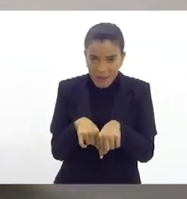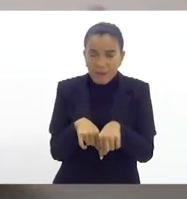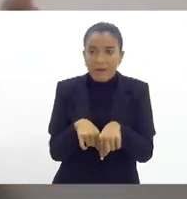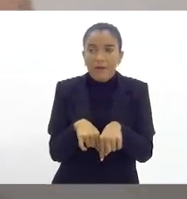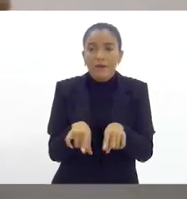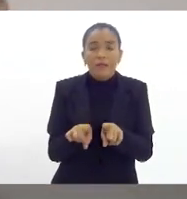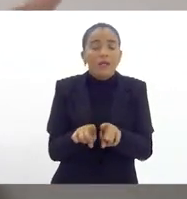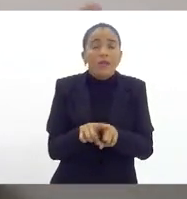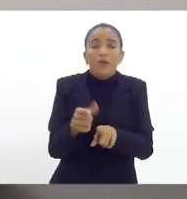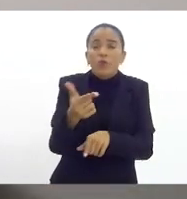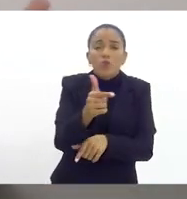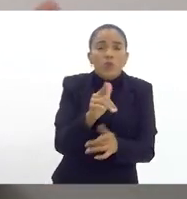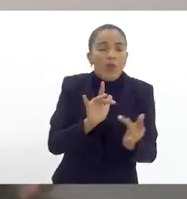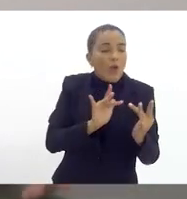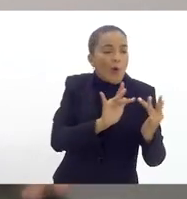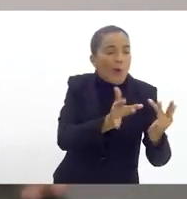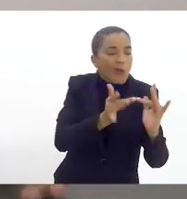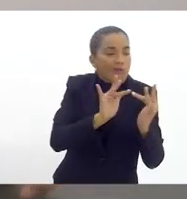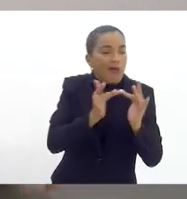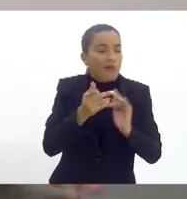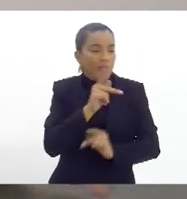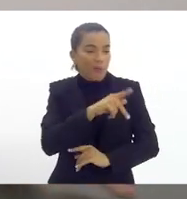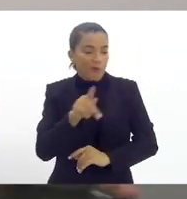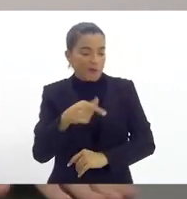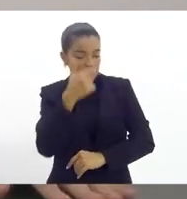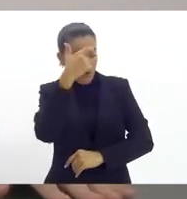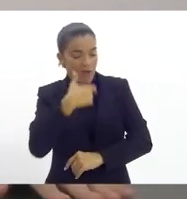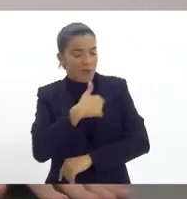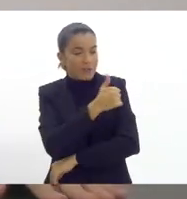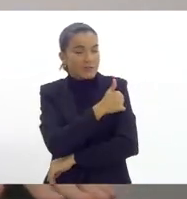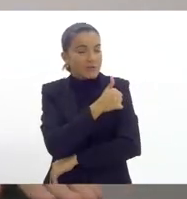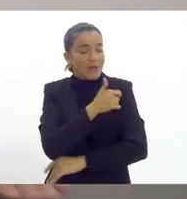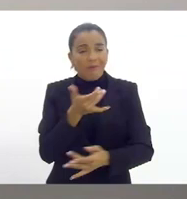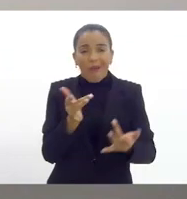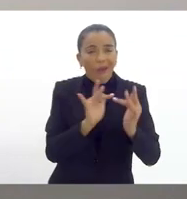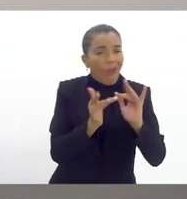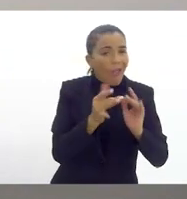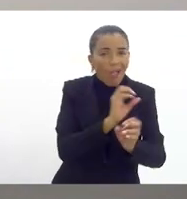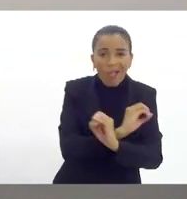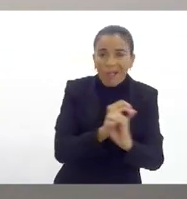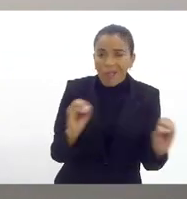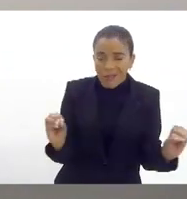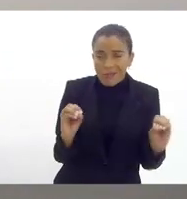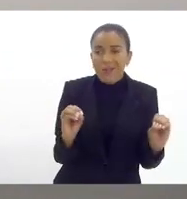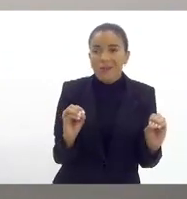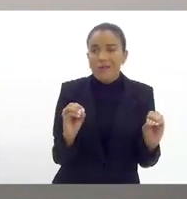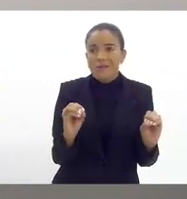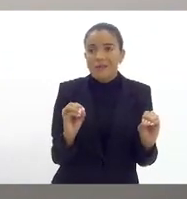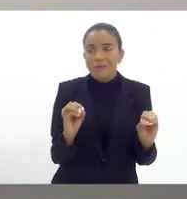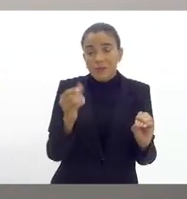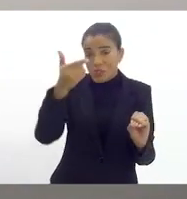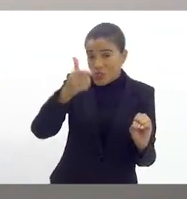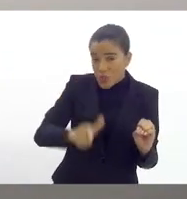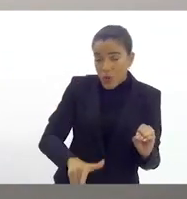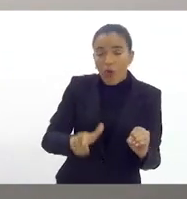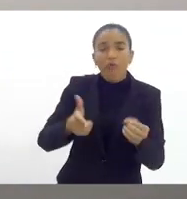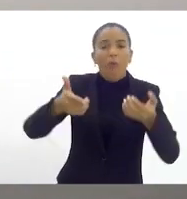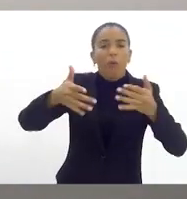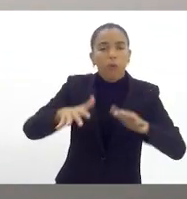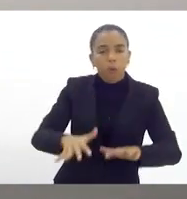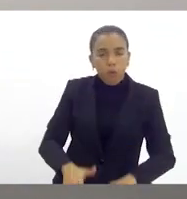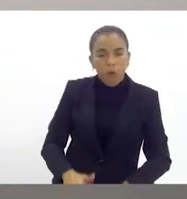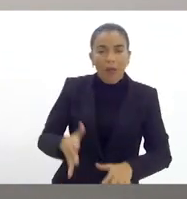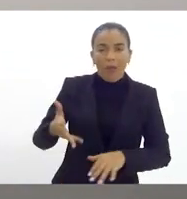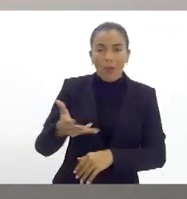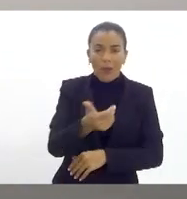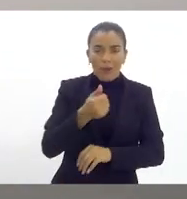você não tem nenhum contato né do professor com estudante e isso faz com que é de novo cai a qualidade do ensino